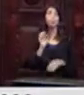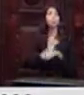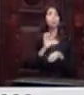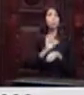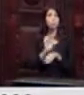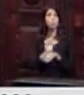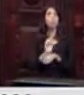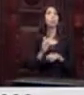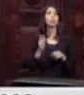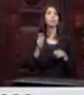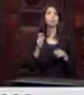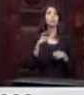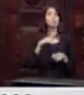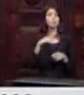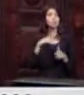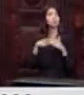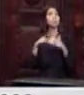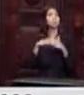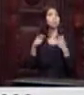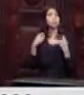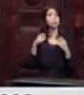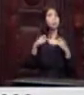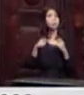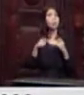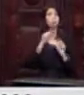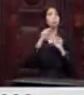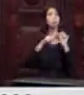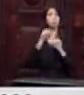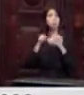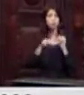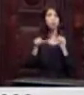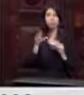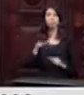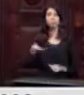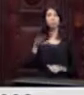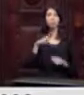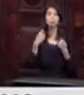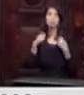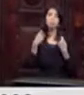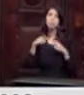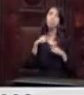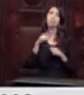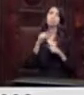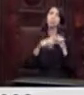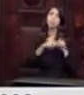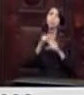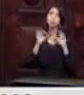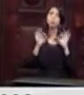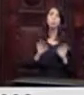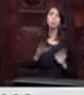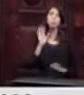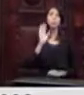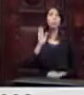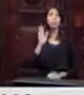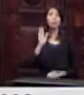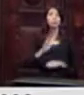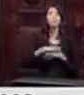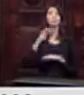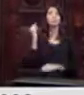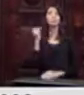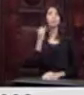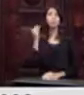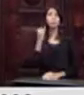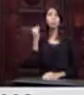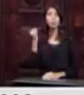grande mercado para poder investir e é um setor que precisa ser incentivado. Mas o mais importante do bojo